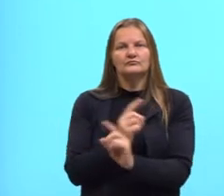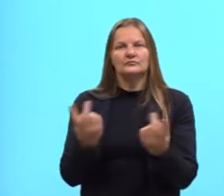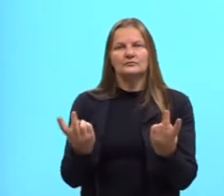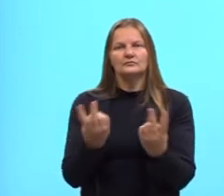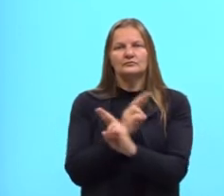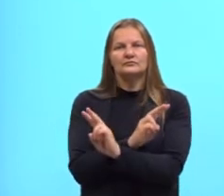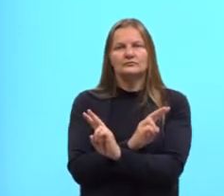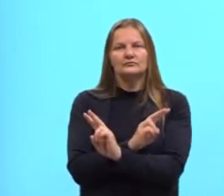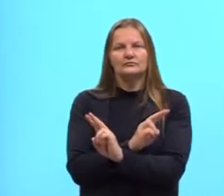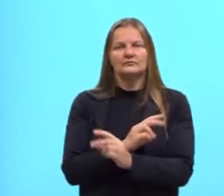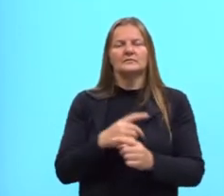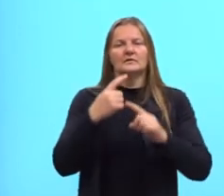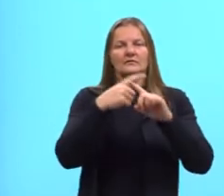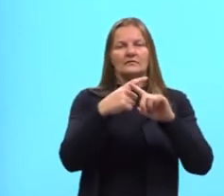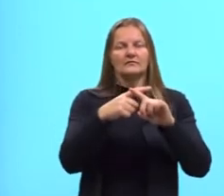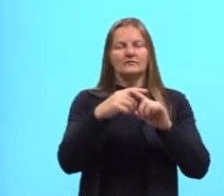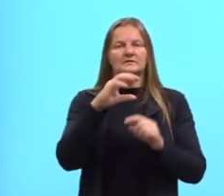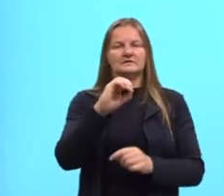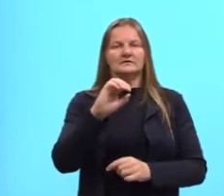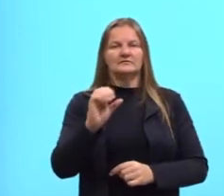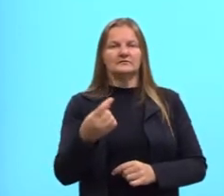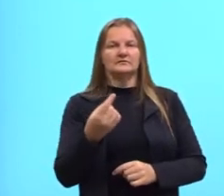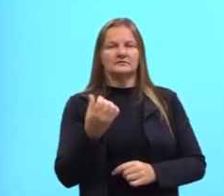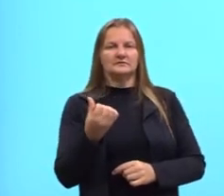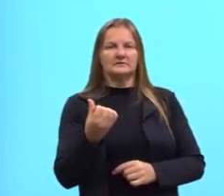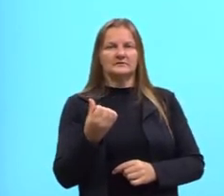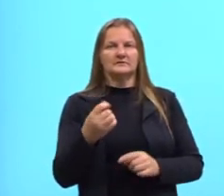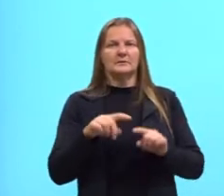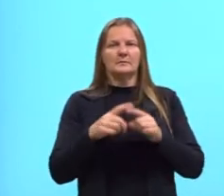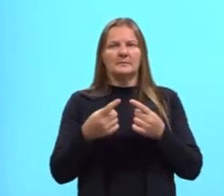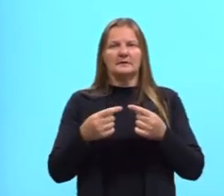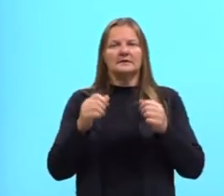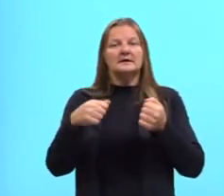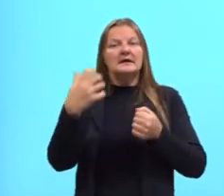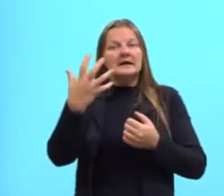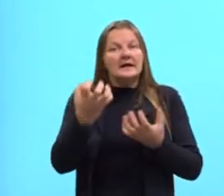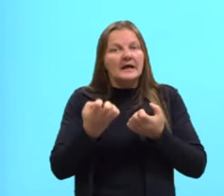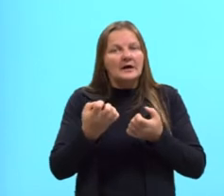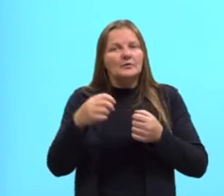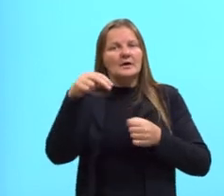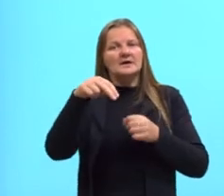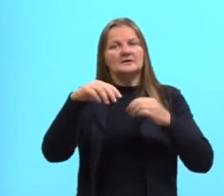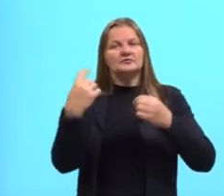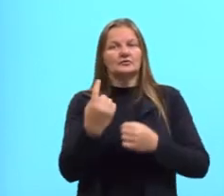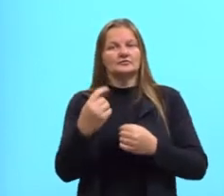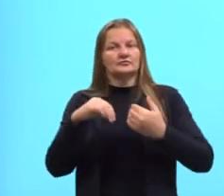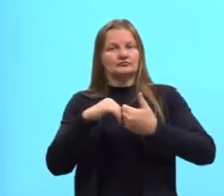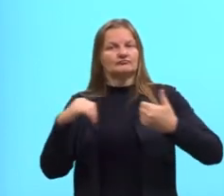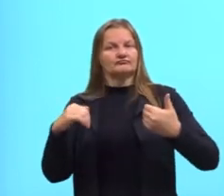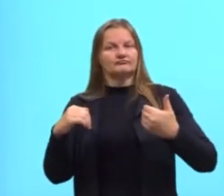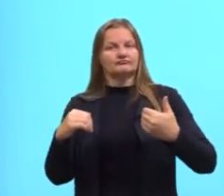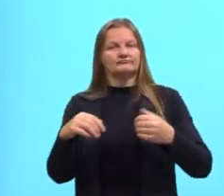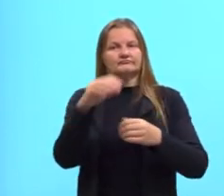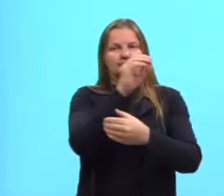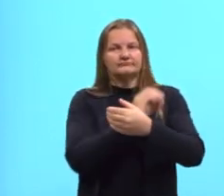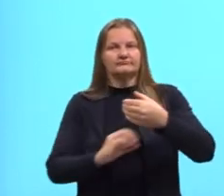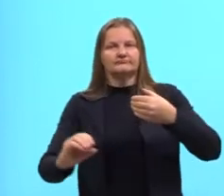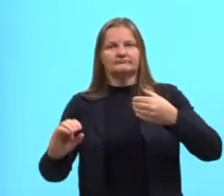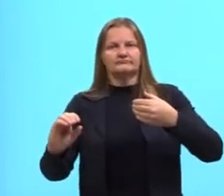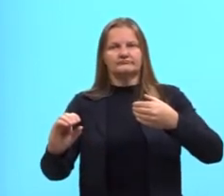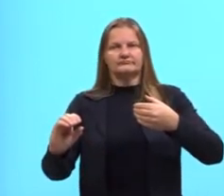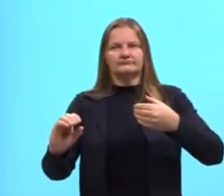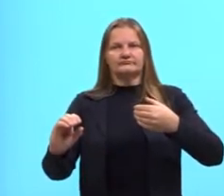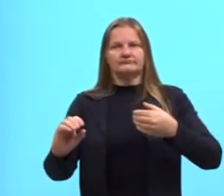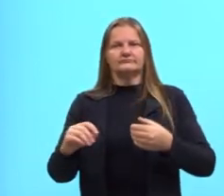multiplicação aqui por 0,6 mas eu quero isolar a minha variável então utilizamos a operação